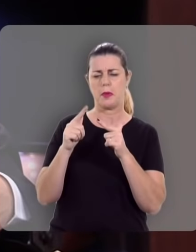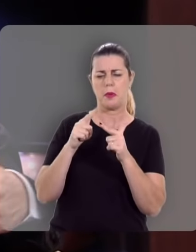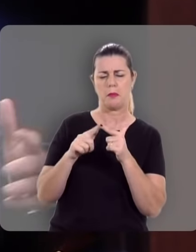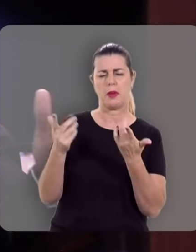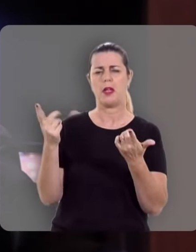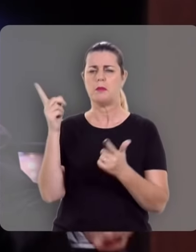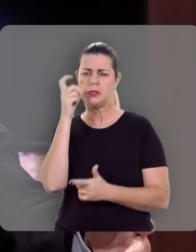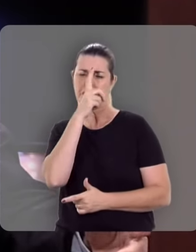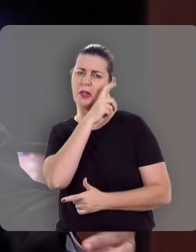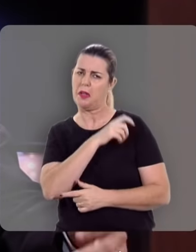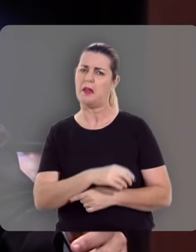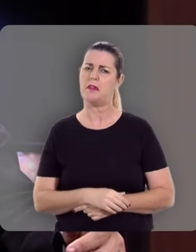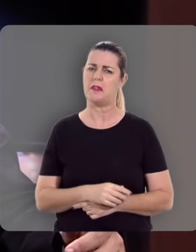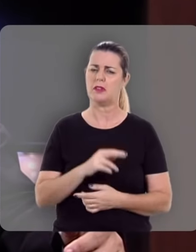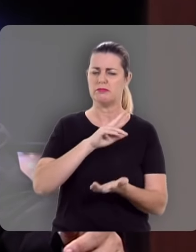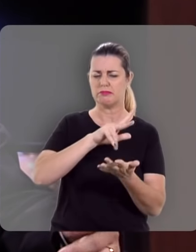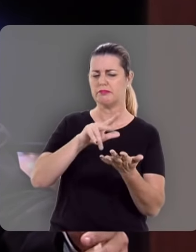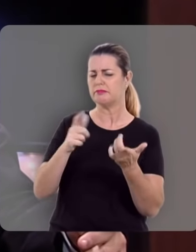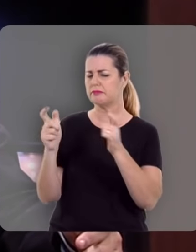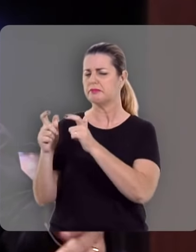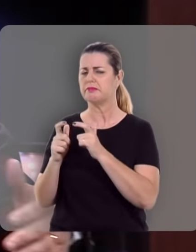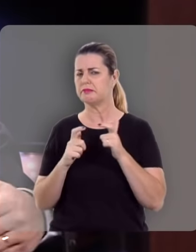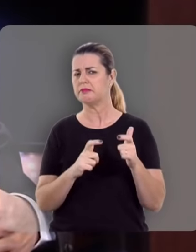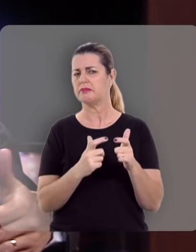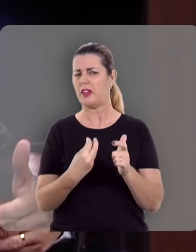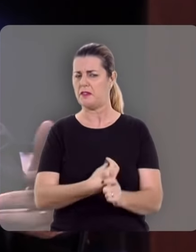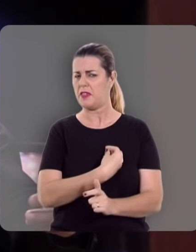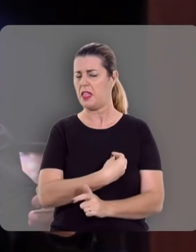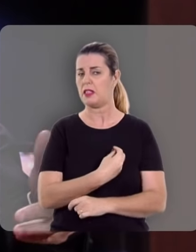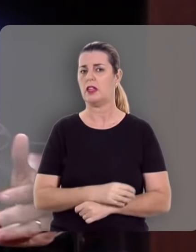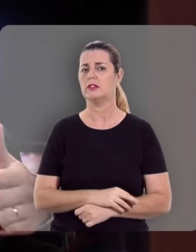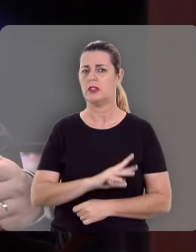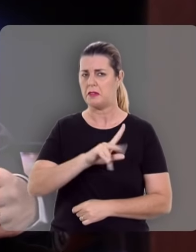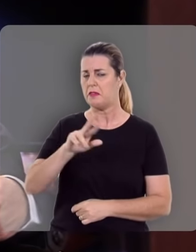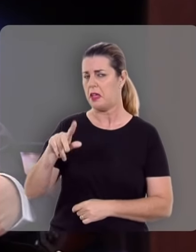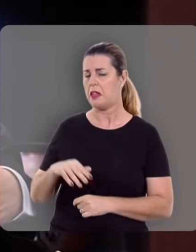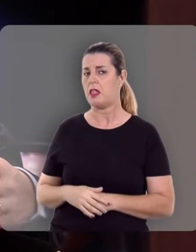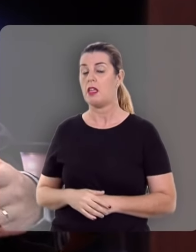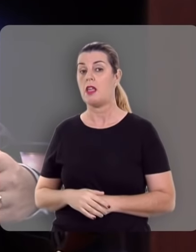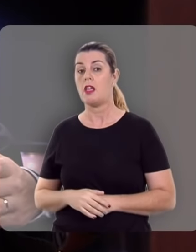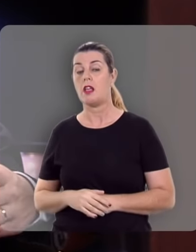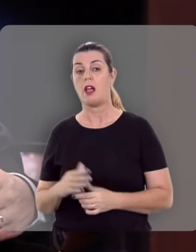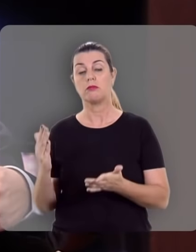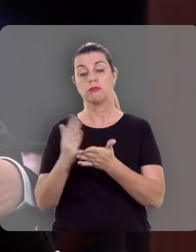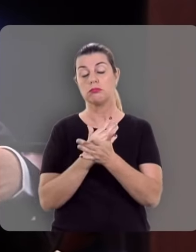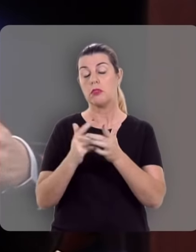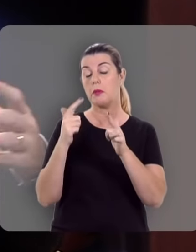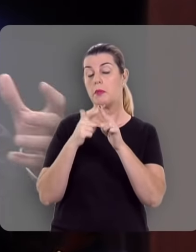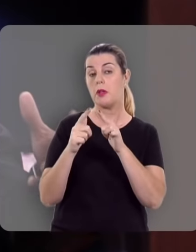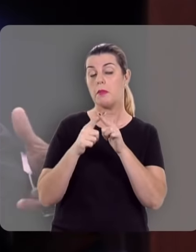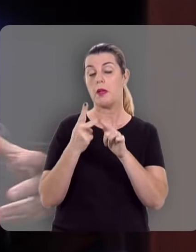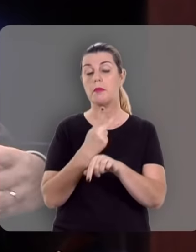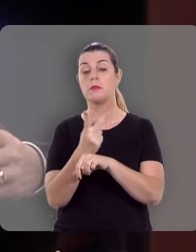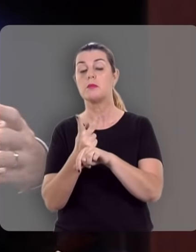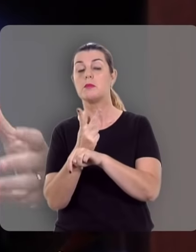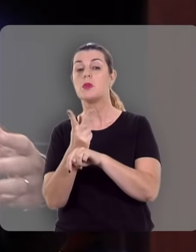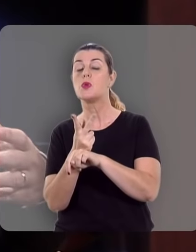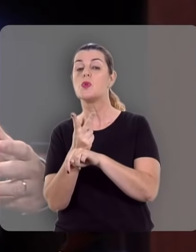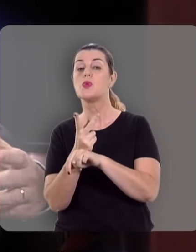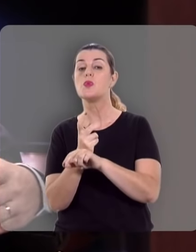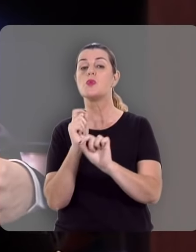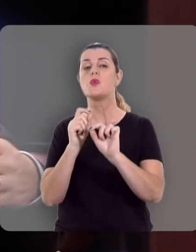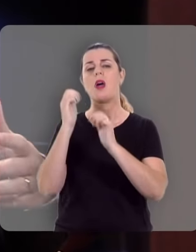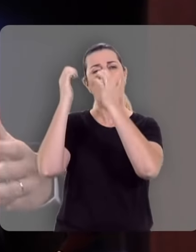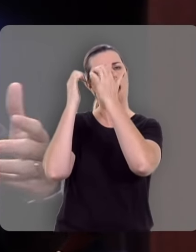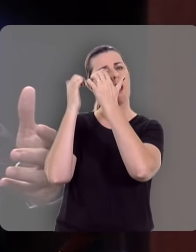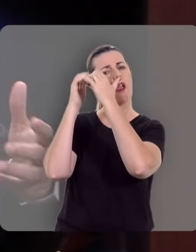difíceis em diversas áreas da sua vida e o programa, às vezes, é até uma busca de refletir,